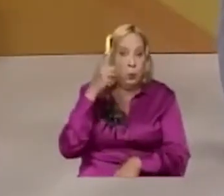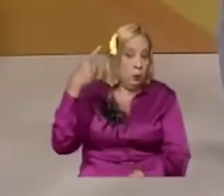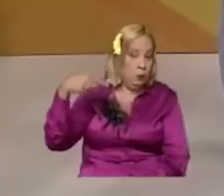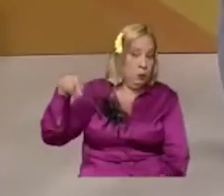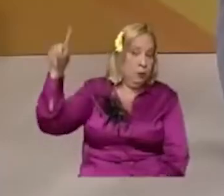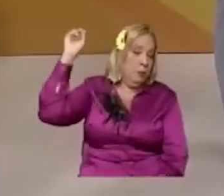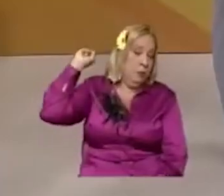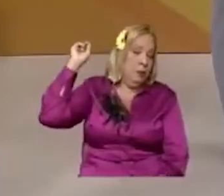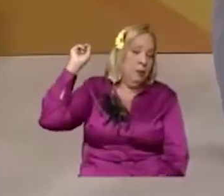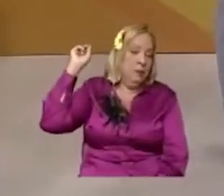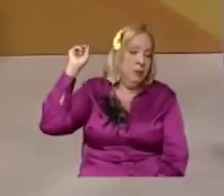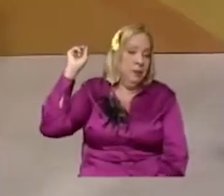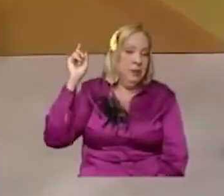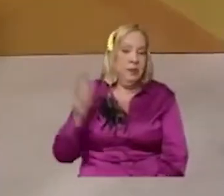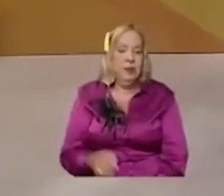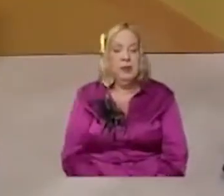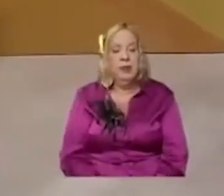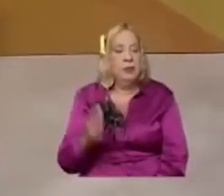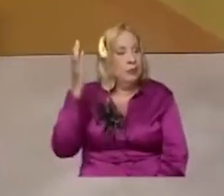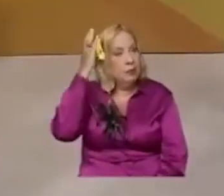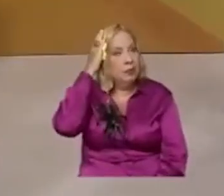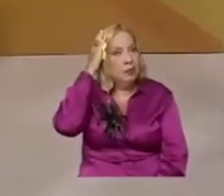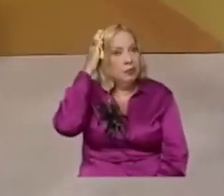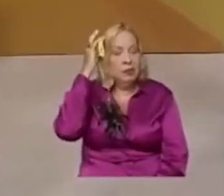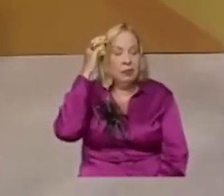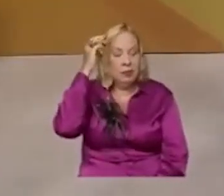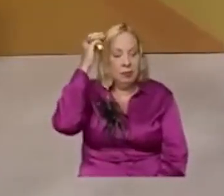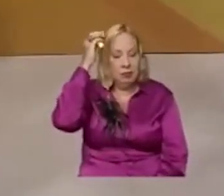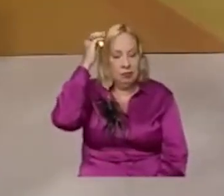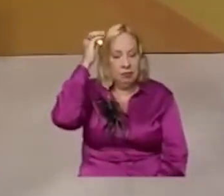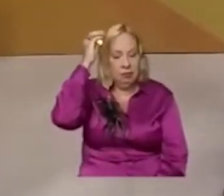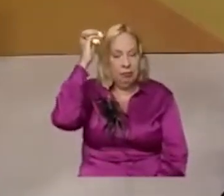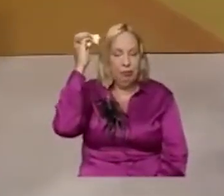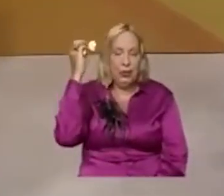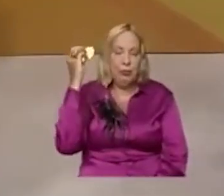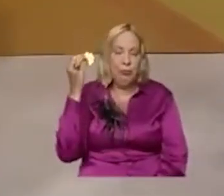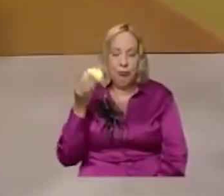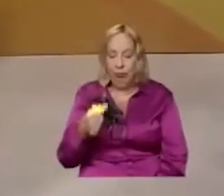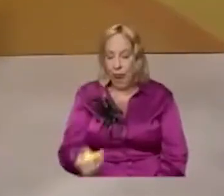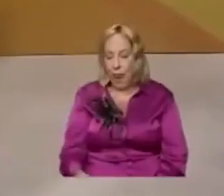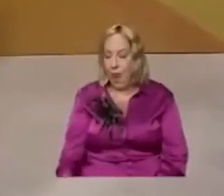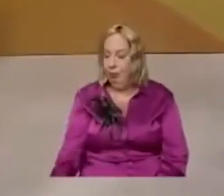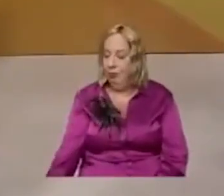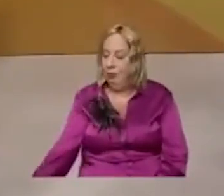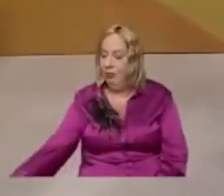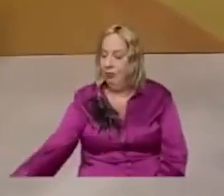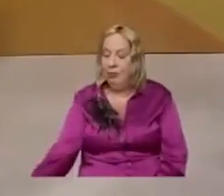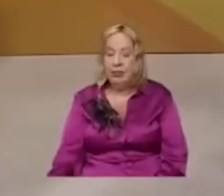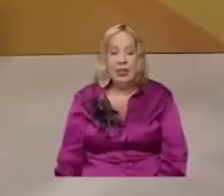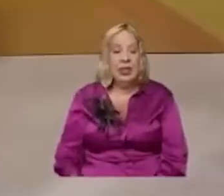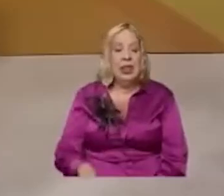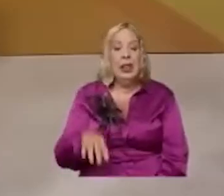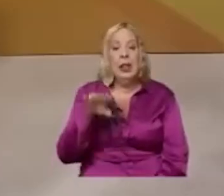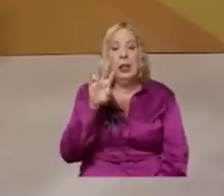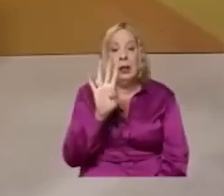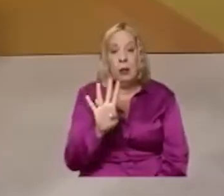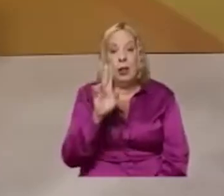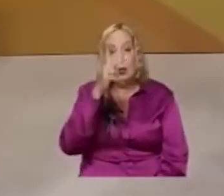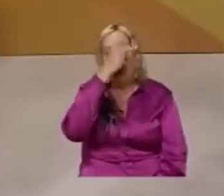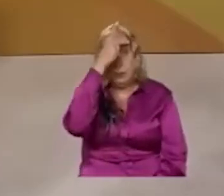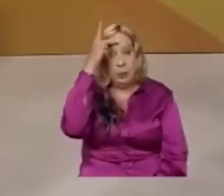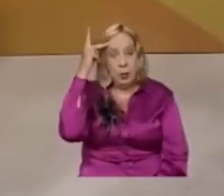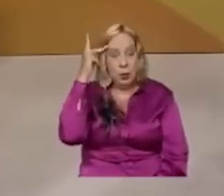passada? Excelente, meu amigo. A mulherada tava com tudo. E presta atenção, quatro